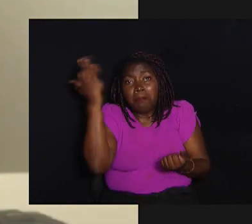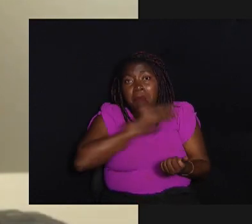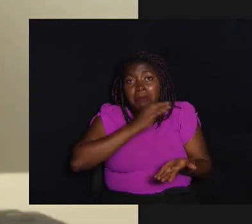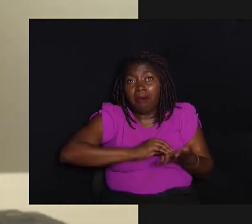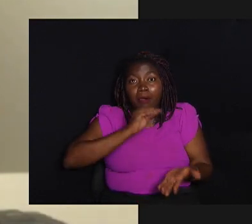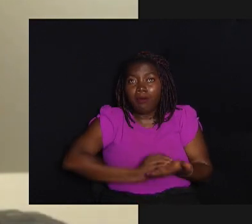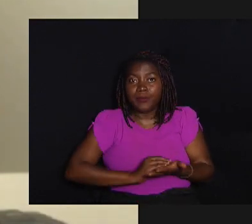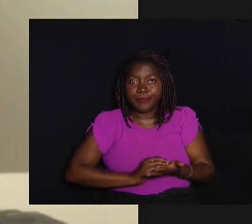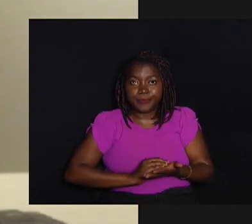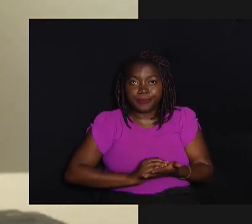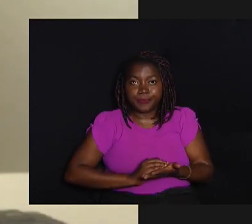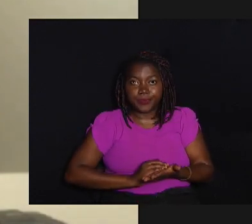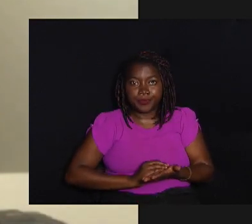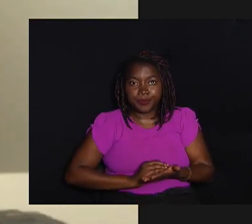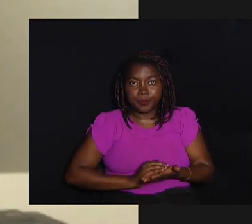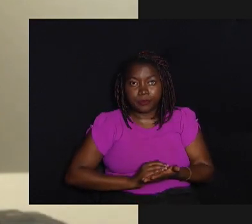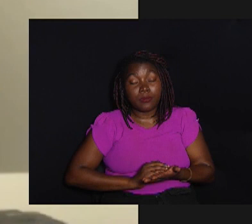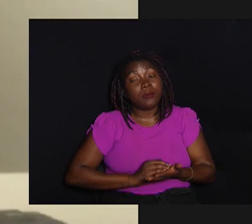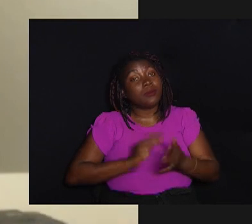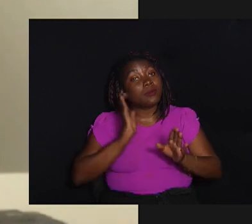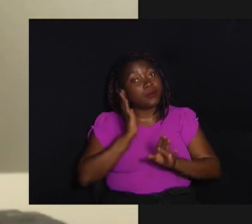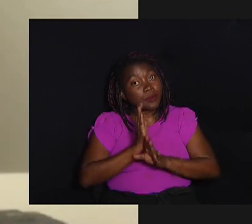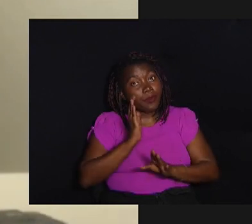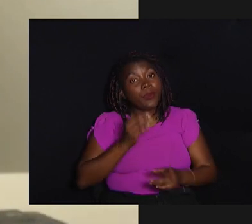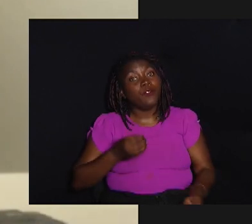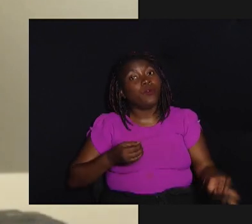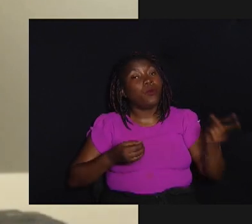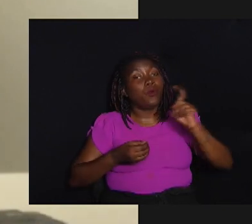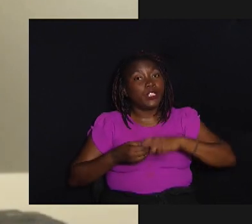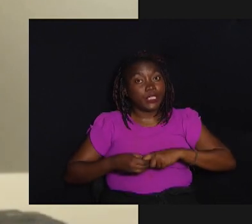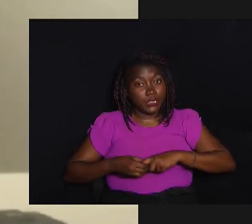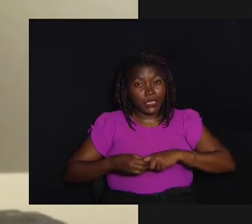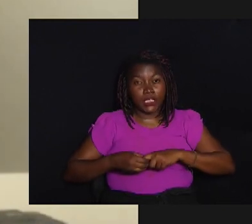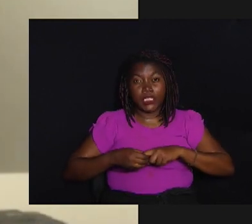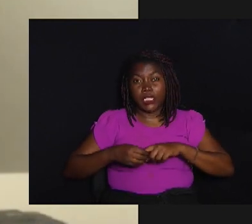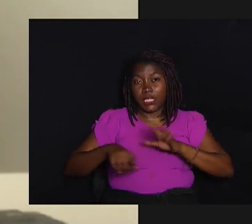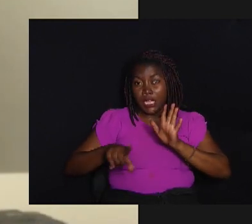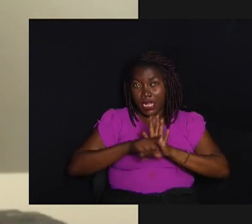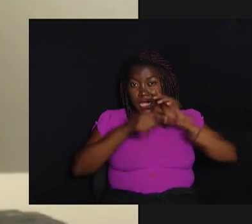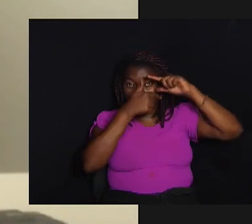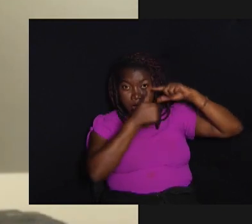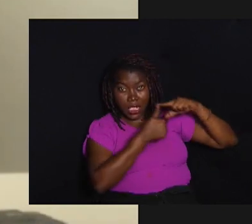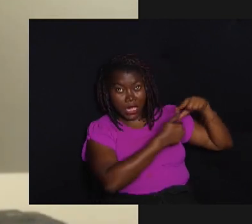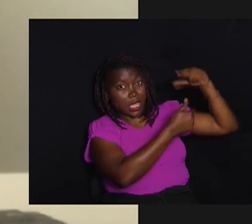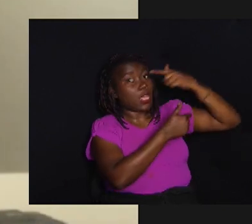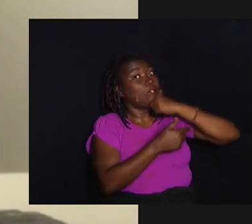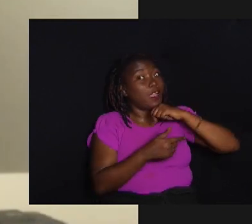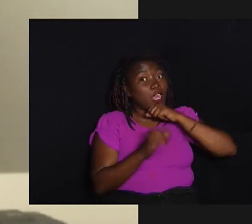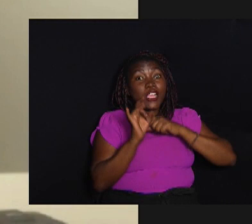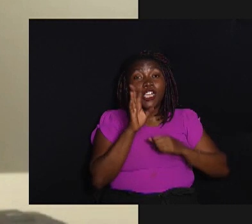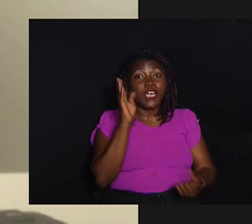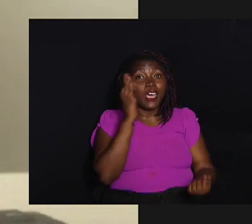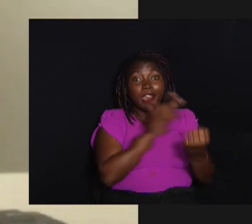para essa finalidade. Entretanto, voltando para os fins da lei da alienação parental, esse mero arquivamento do inquérito pode